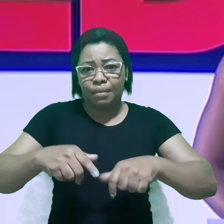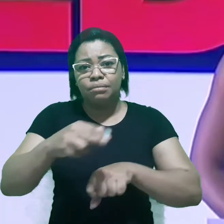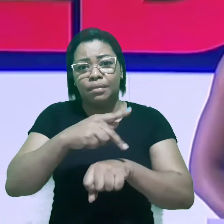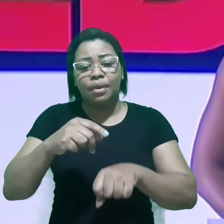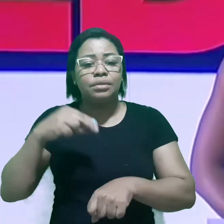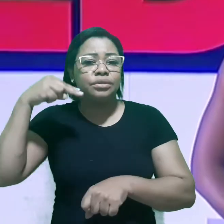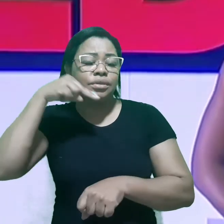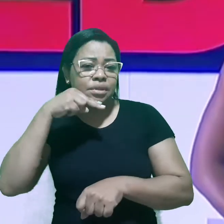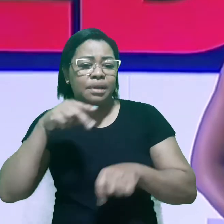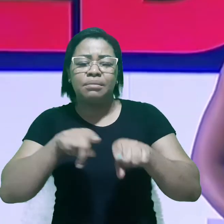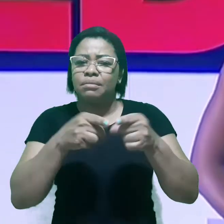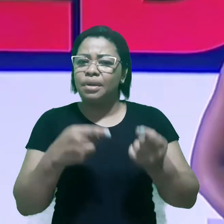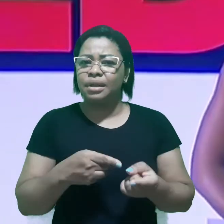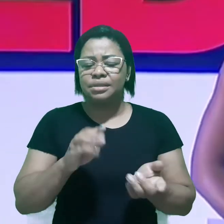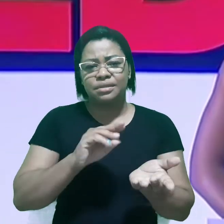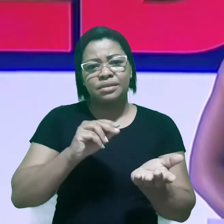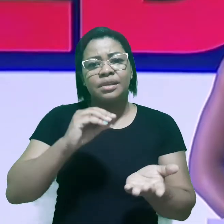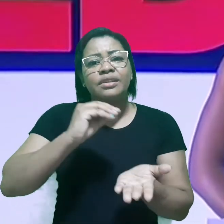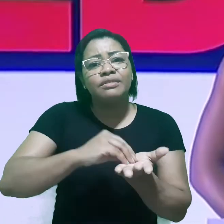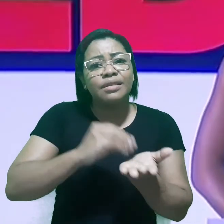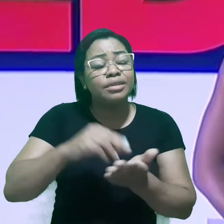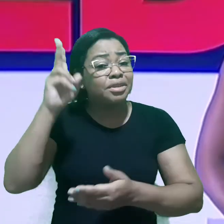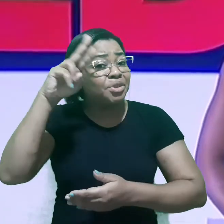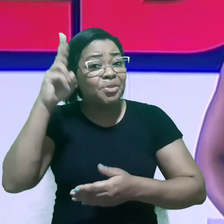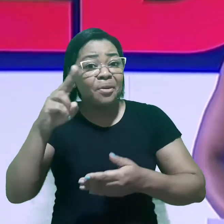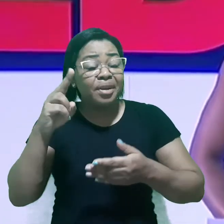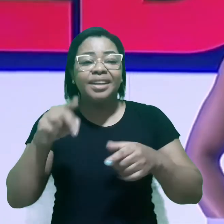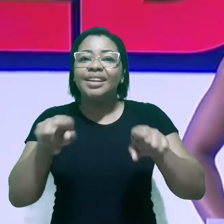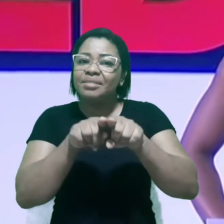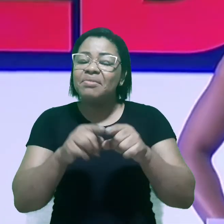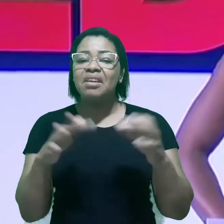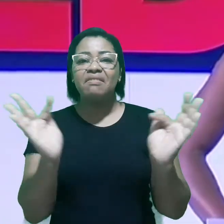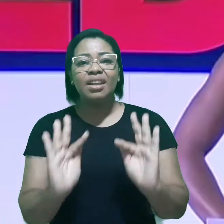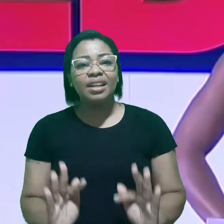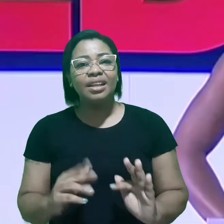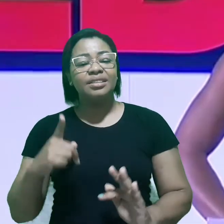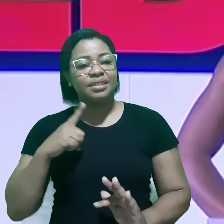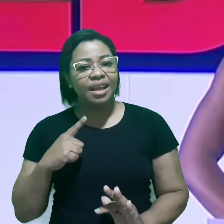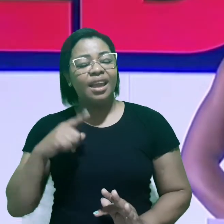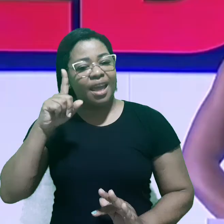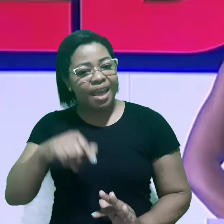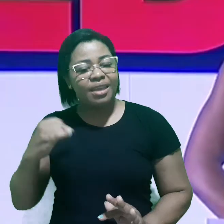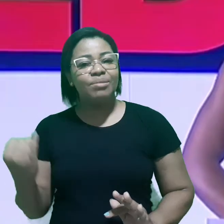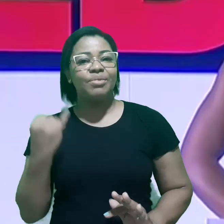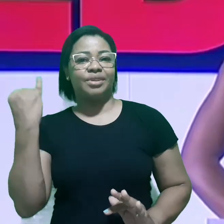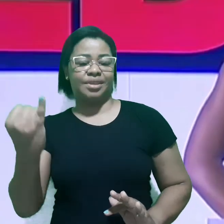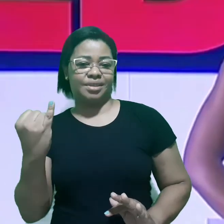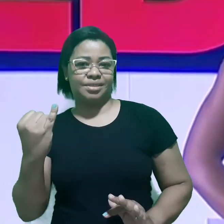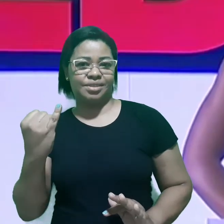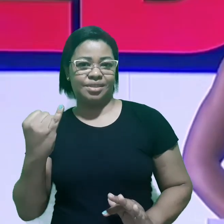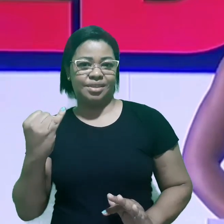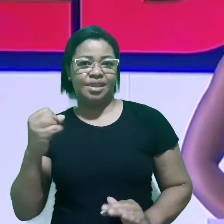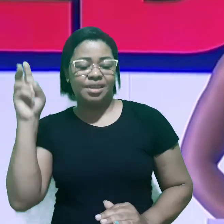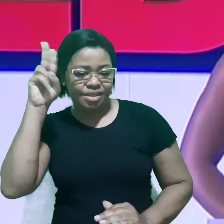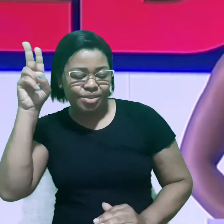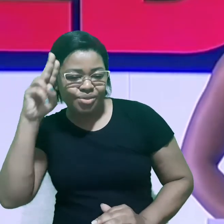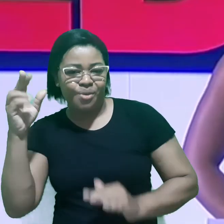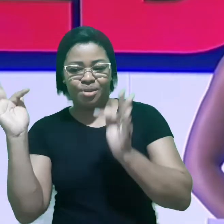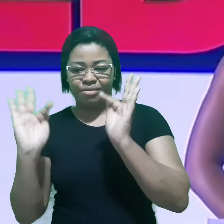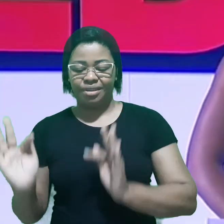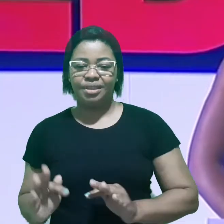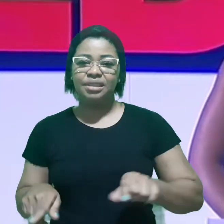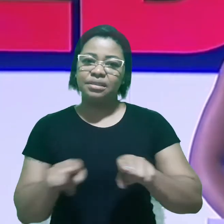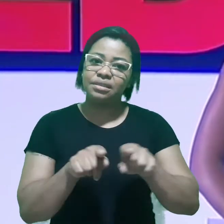muito importante, é igualmente importante falar sobre elas. Eu sempre achei que era impossível me relacionar adequadamente com um lugar ou